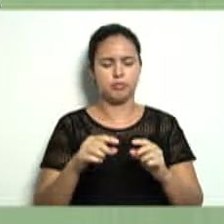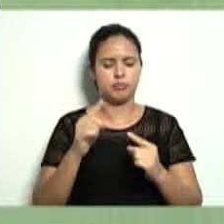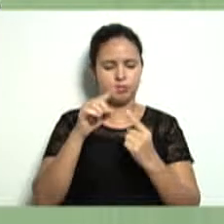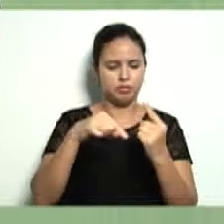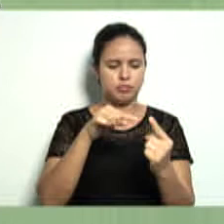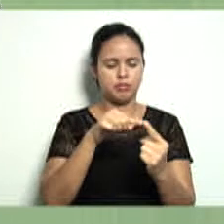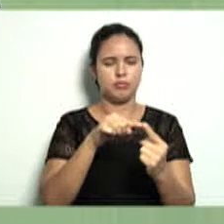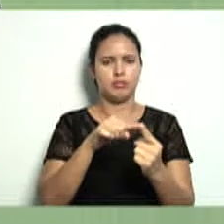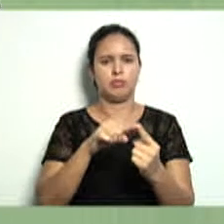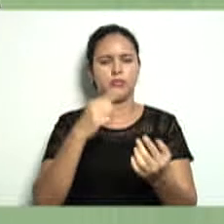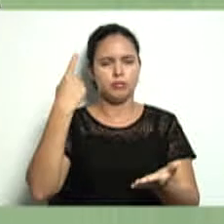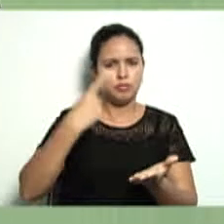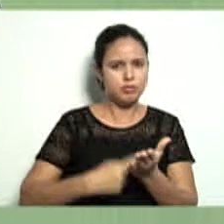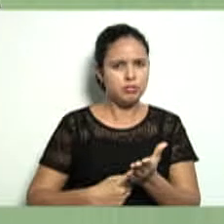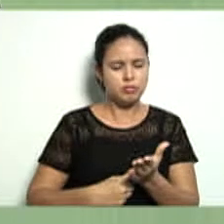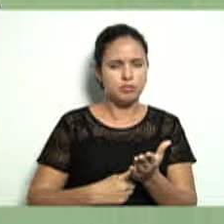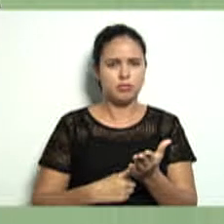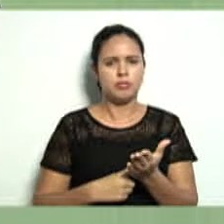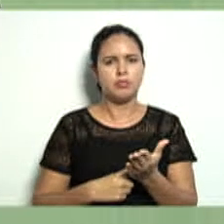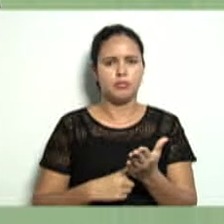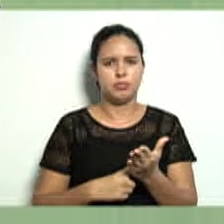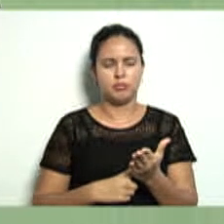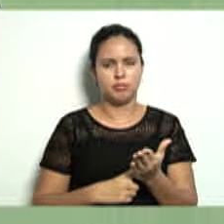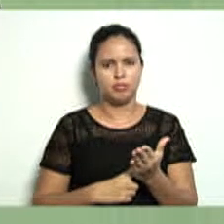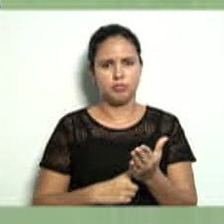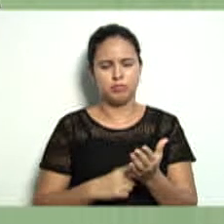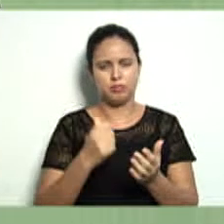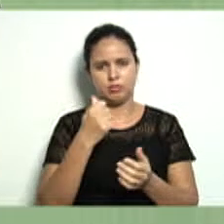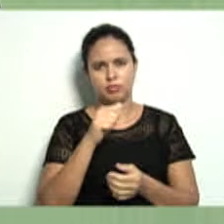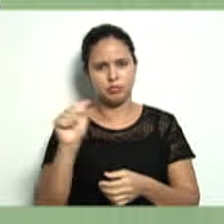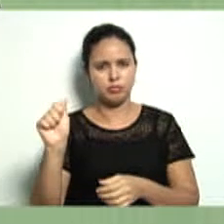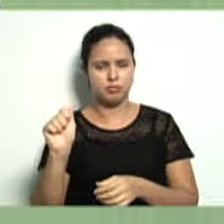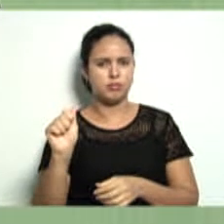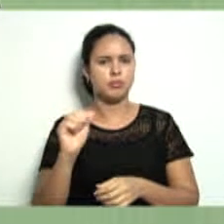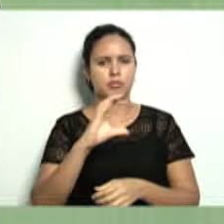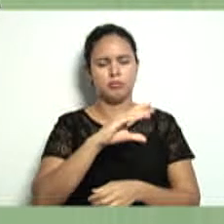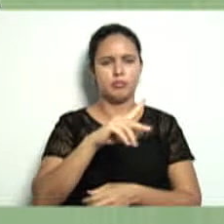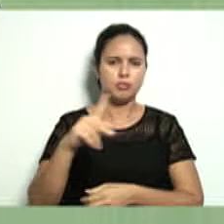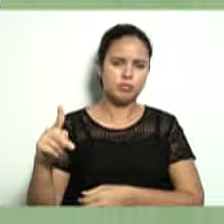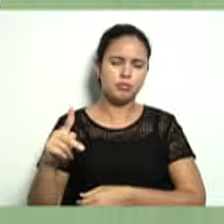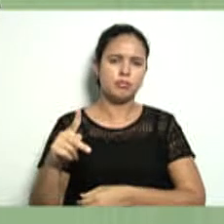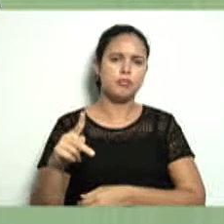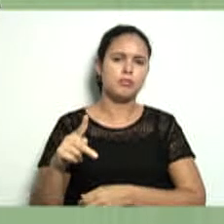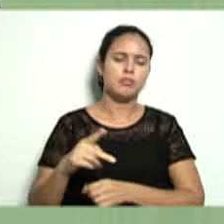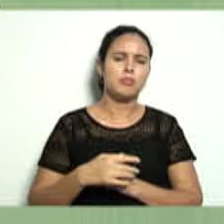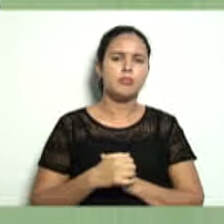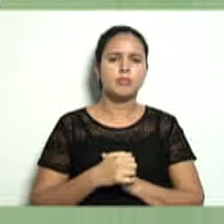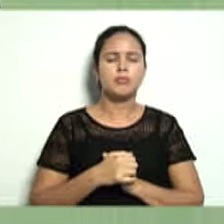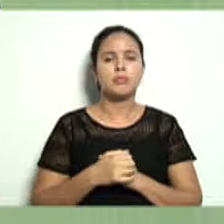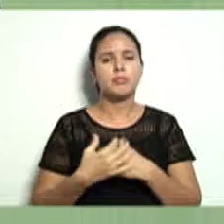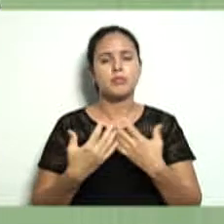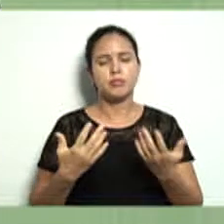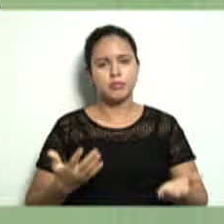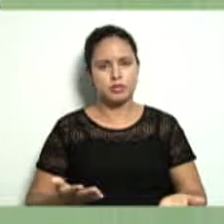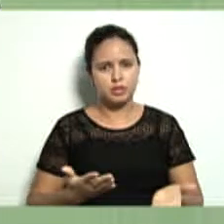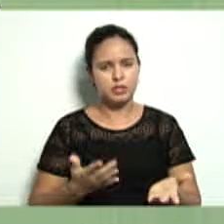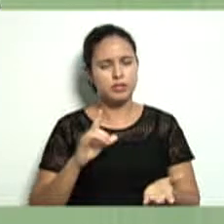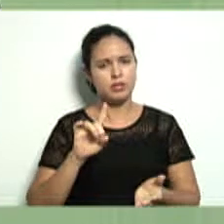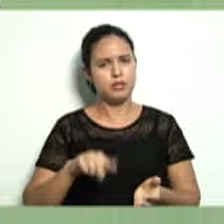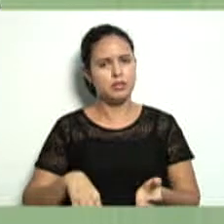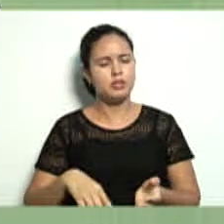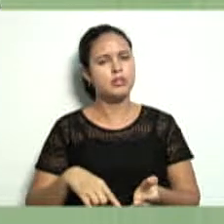no comprometimento da sociedade e das suas funções. Essa questão,